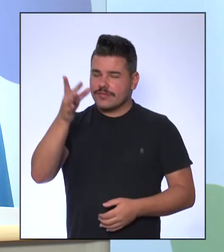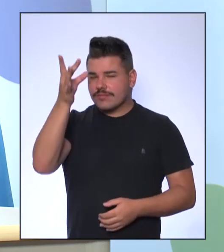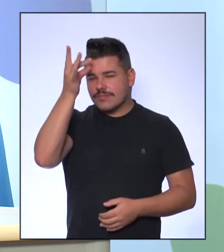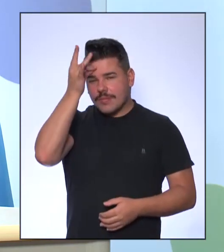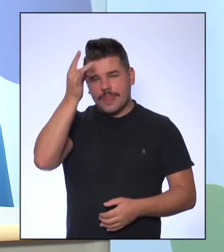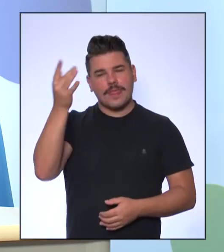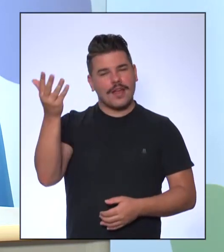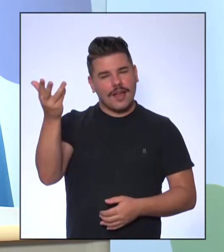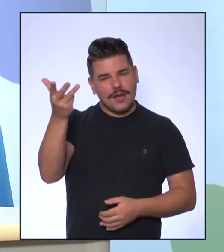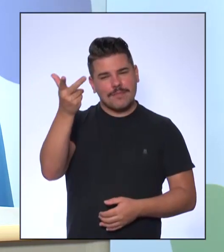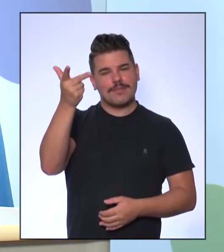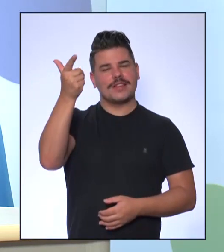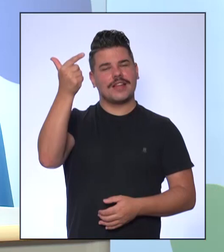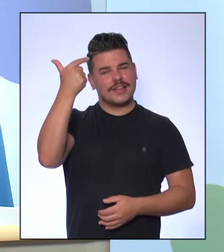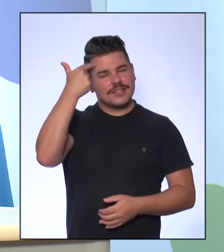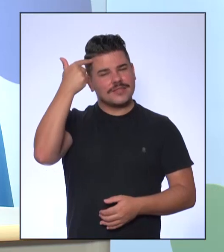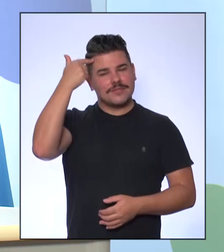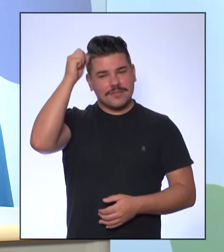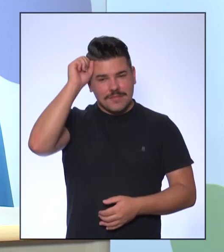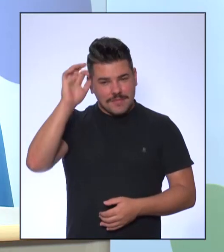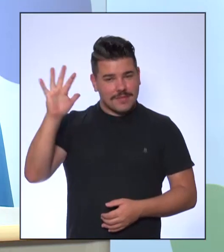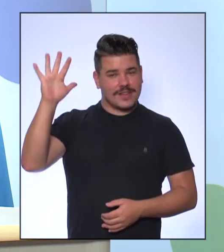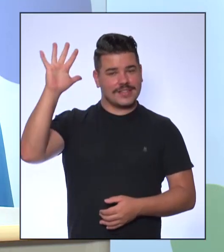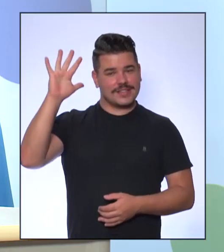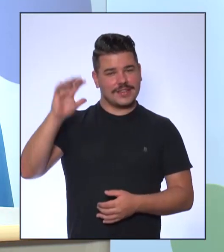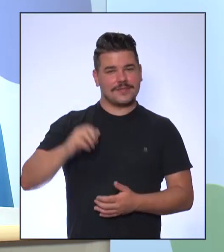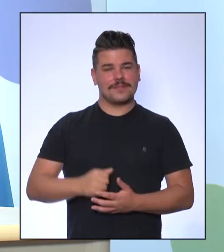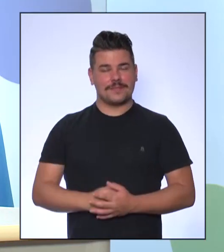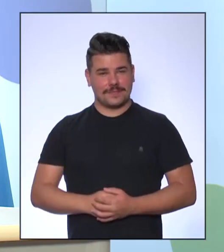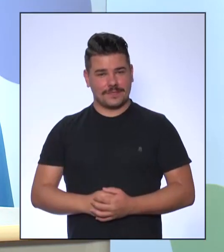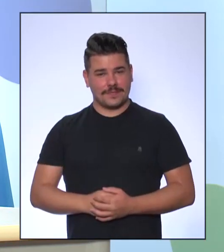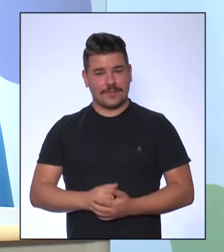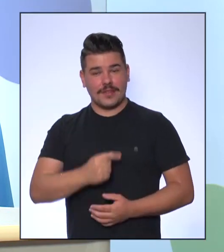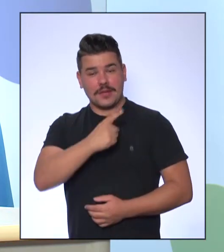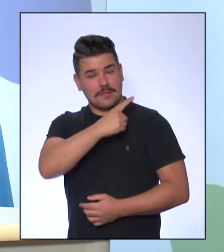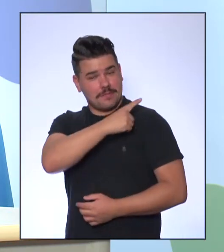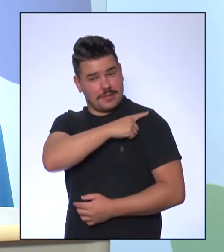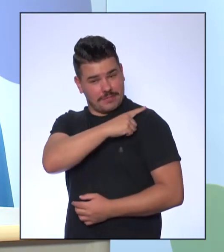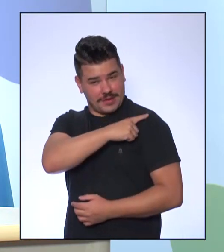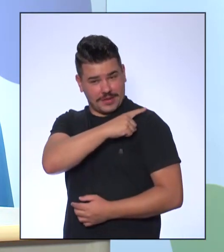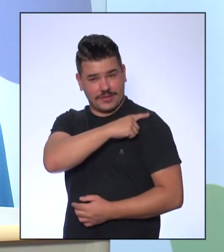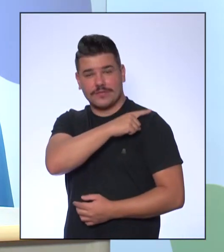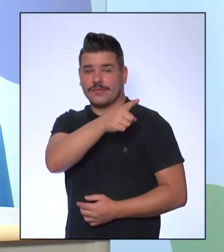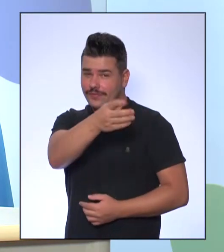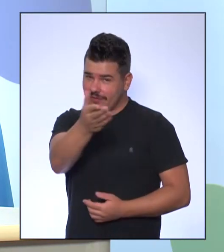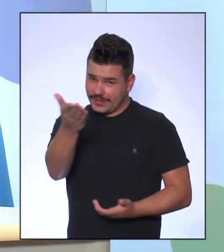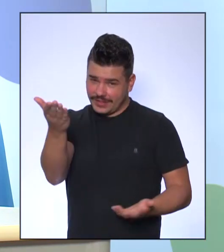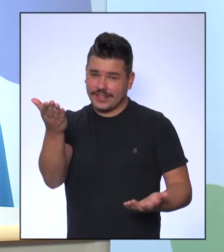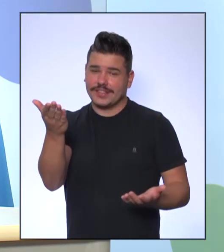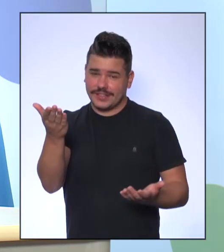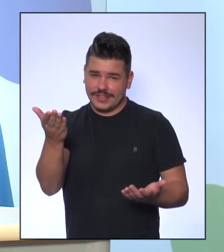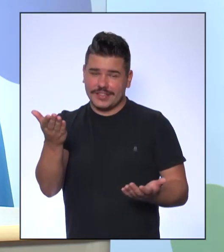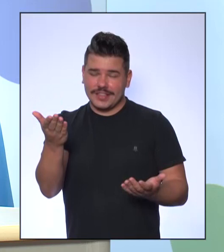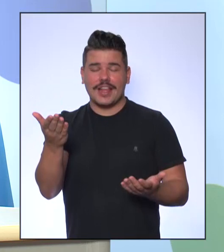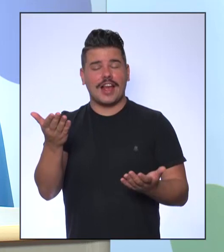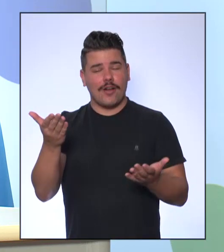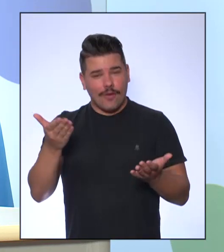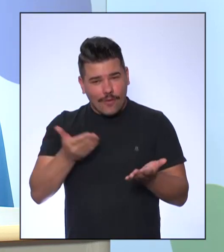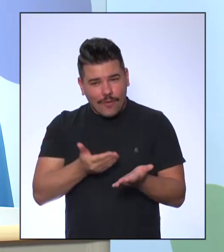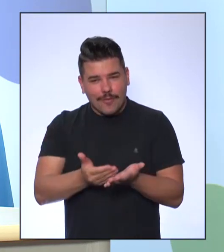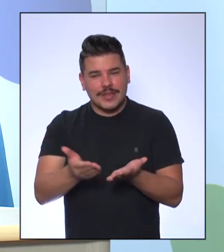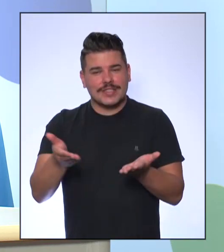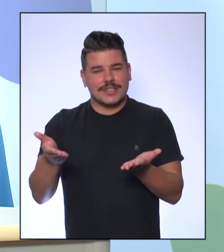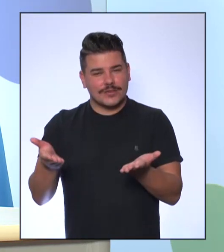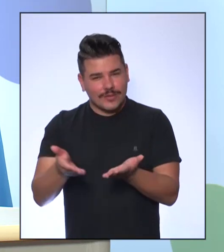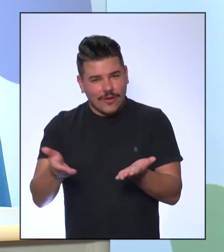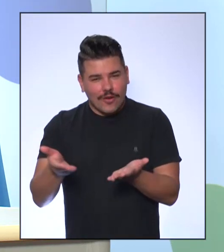habilidade. Bom, como nós estamos falando com a primeira série do ensino médio, né, os que estão chegando para as aulas